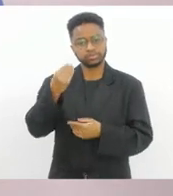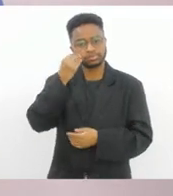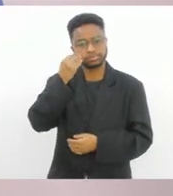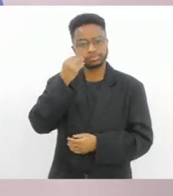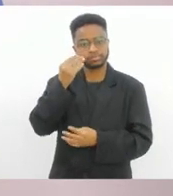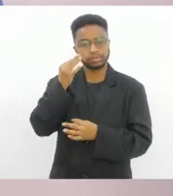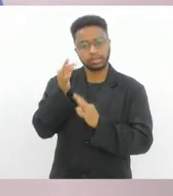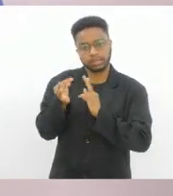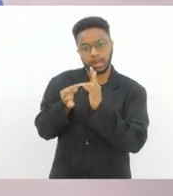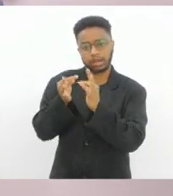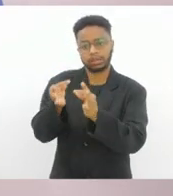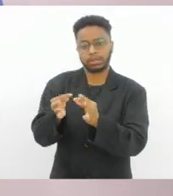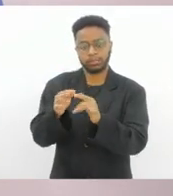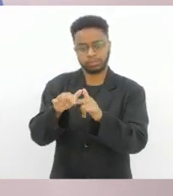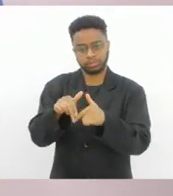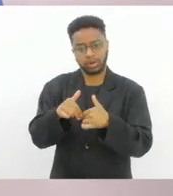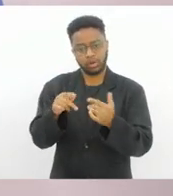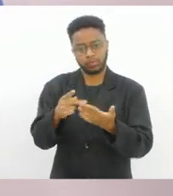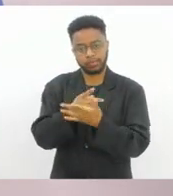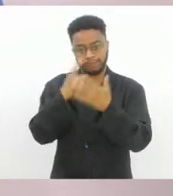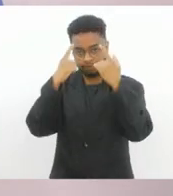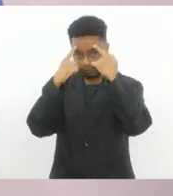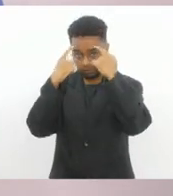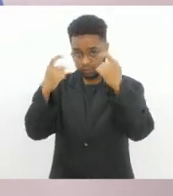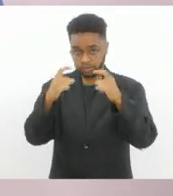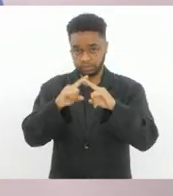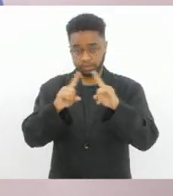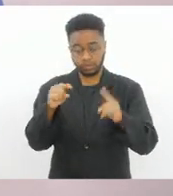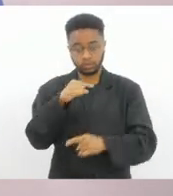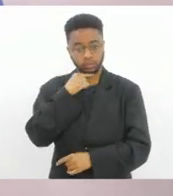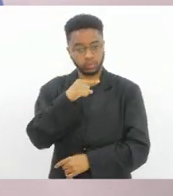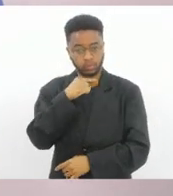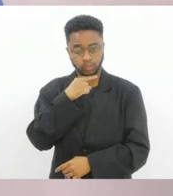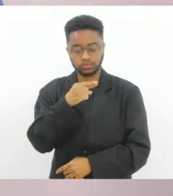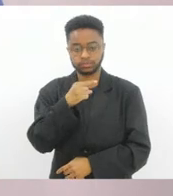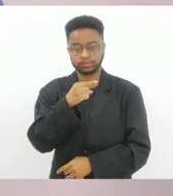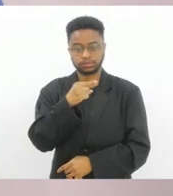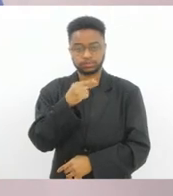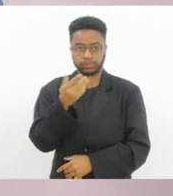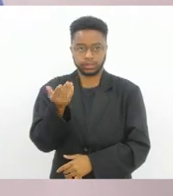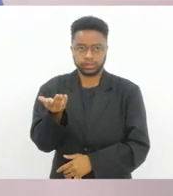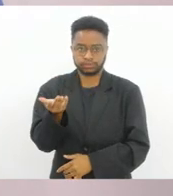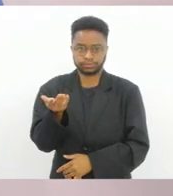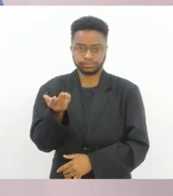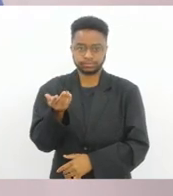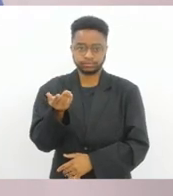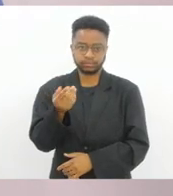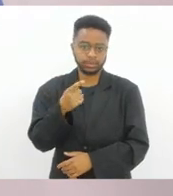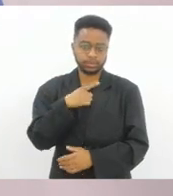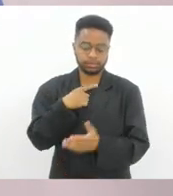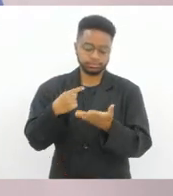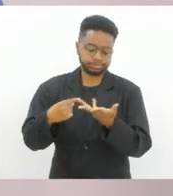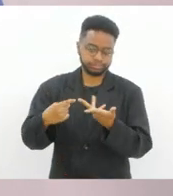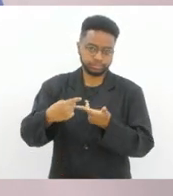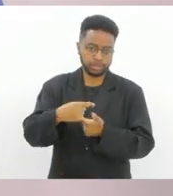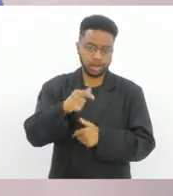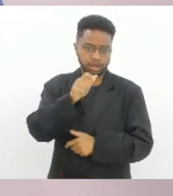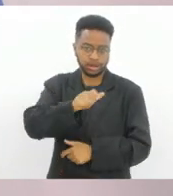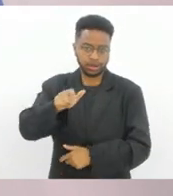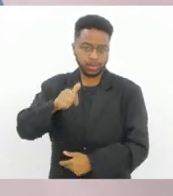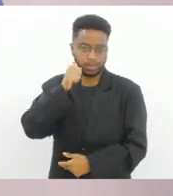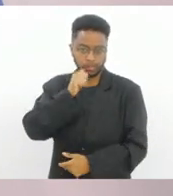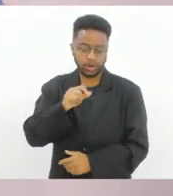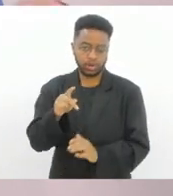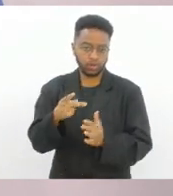violência e ela não conseguiu ter os elementos, enfim, toda uma situação que essas mulheres, numa situação